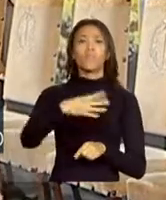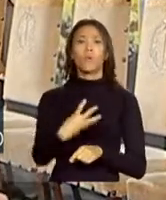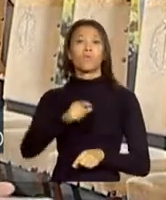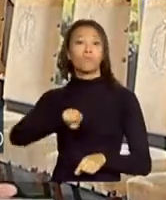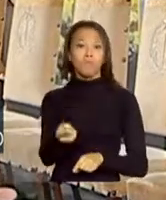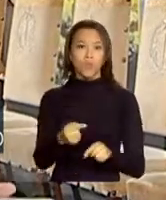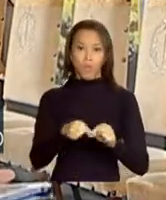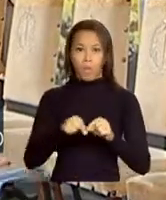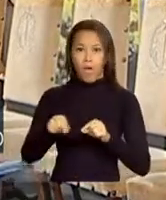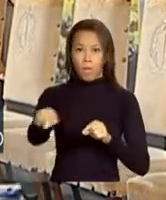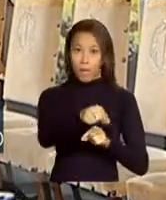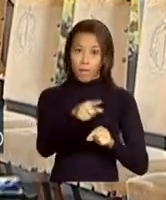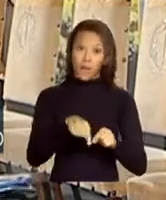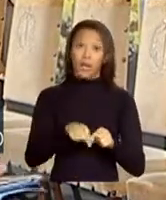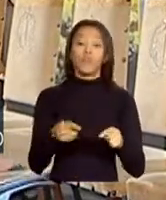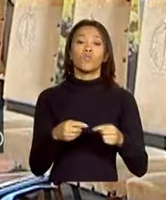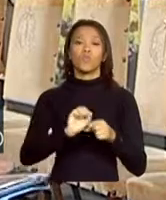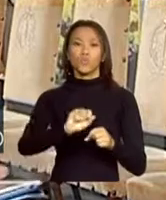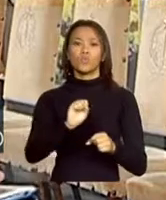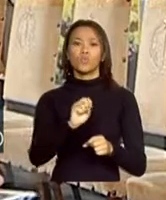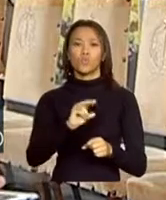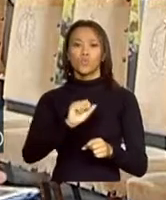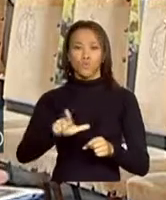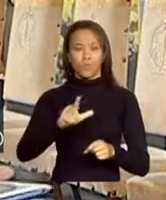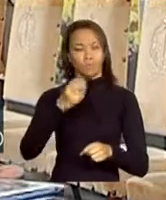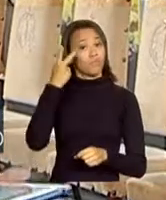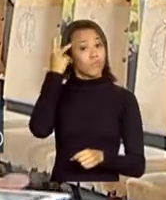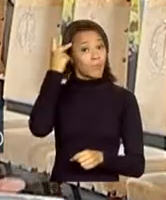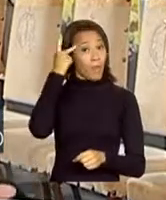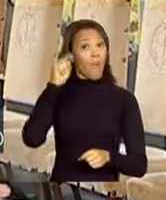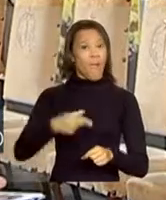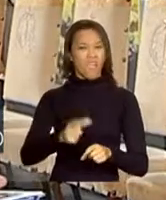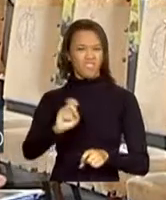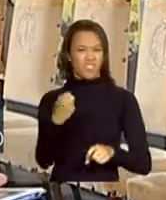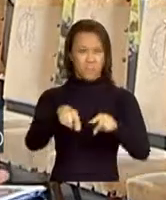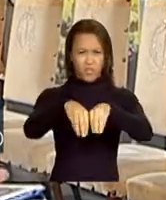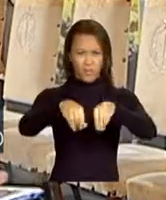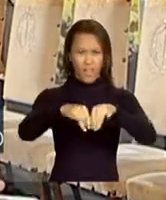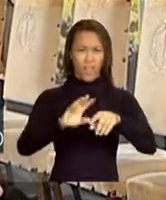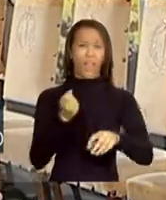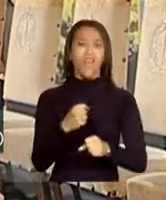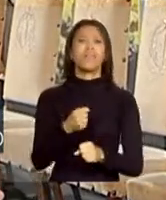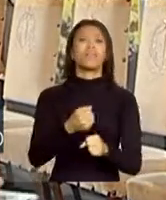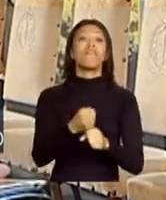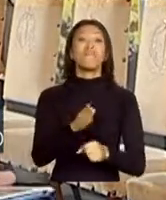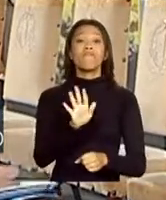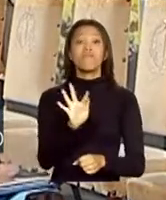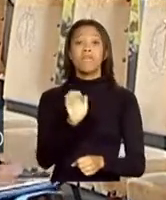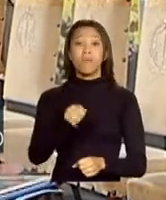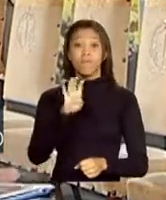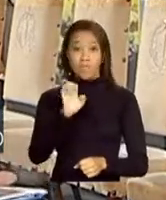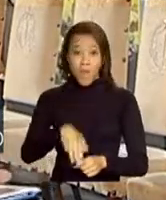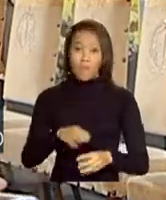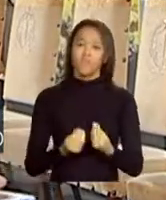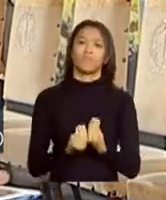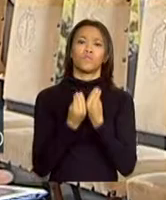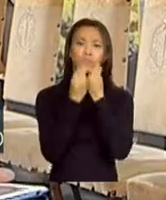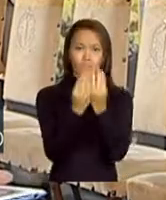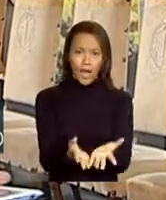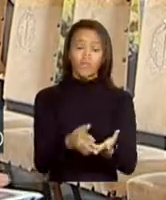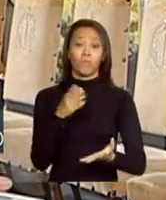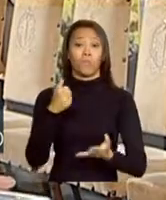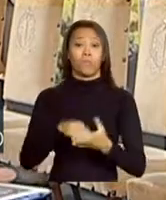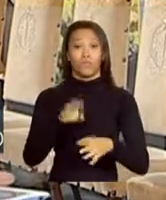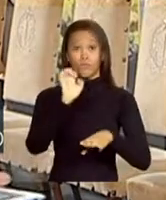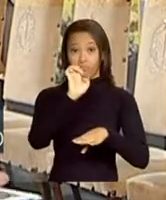metros quadrados localizado aqui ao sul da capital paulista era um terreno onde funcionava a antiga Febem e que foi doado pelo Governo do Estado